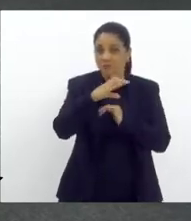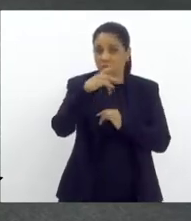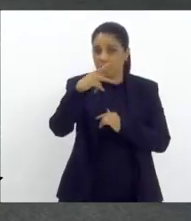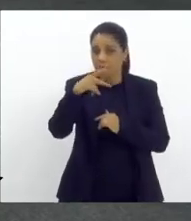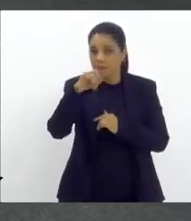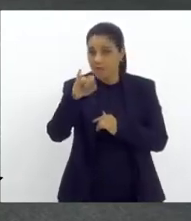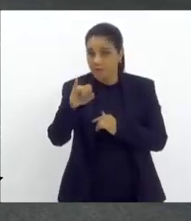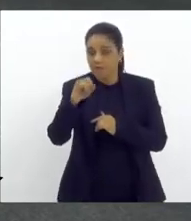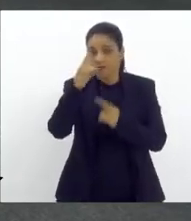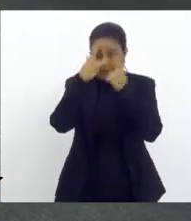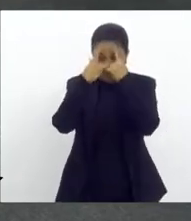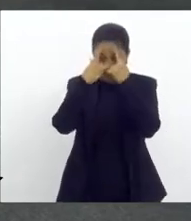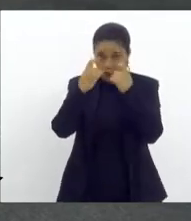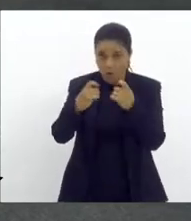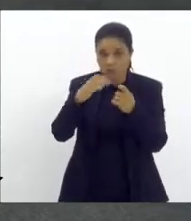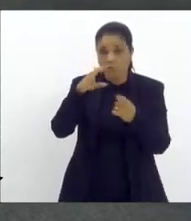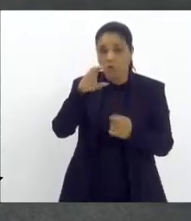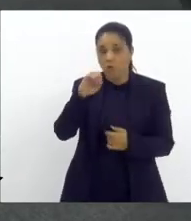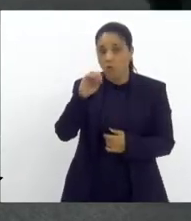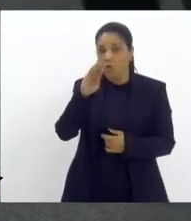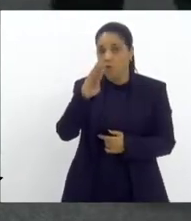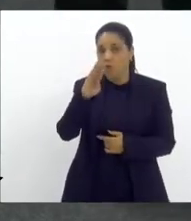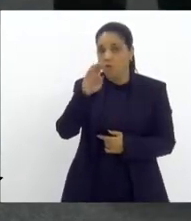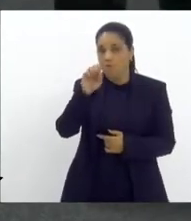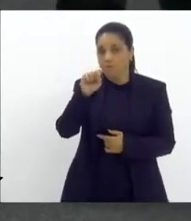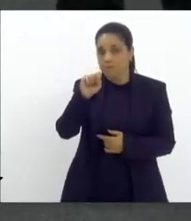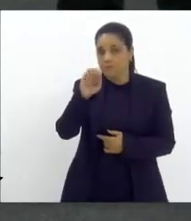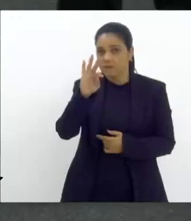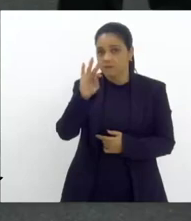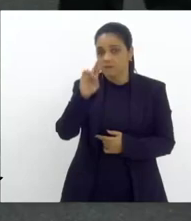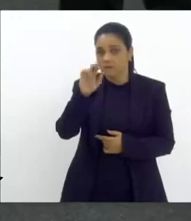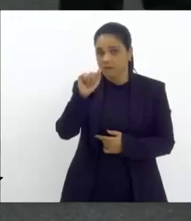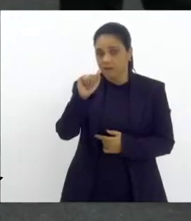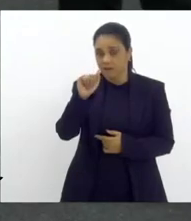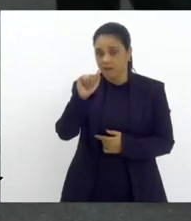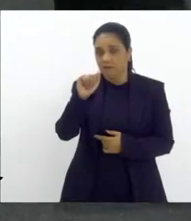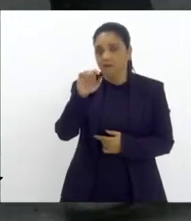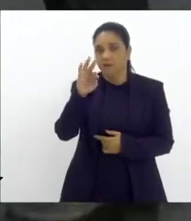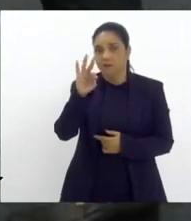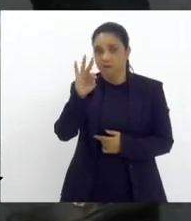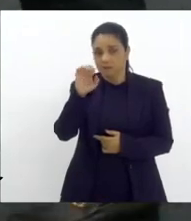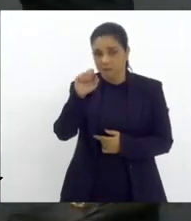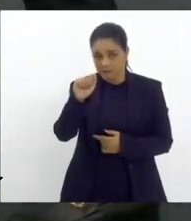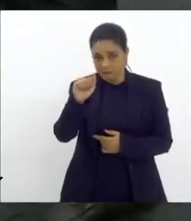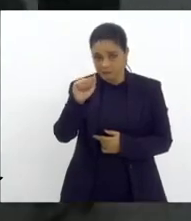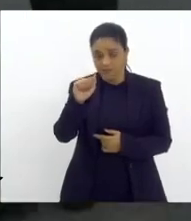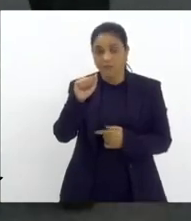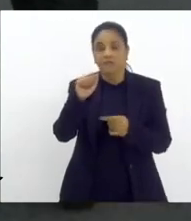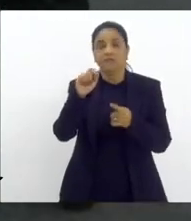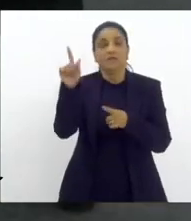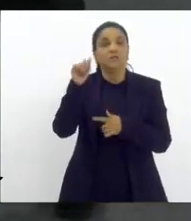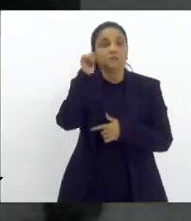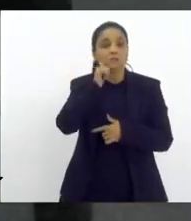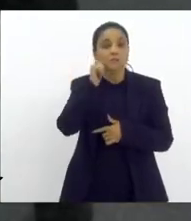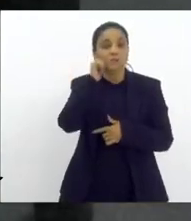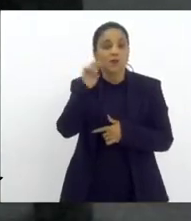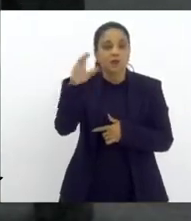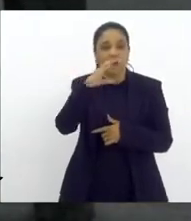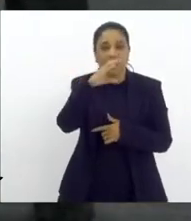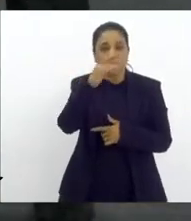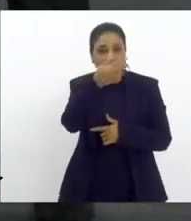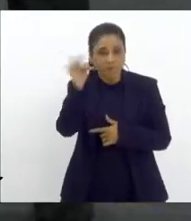violência obstétrica ocorrido no Hospital da Mulher de Cabo Frio vocês vão lembrar bem Janeiro de 2019